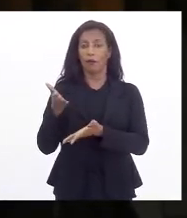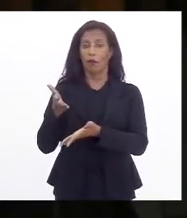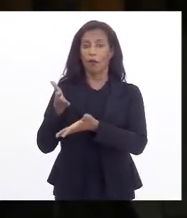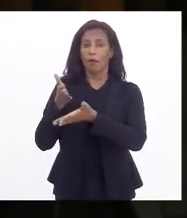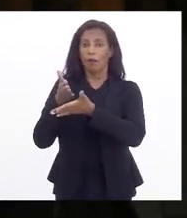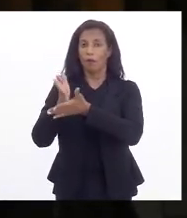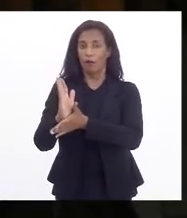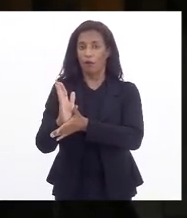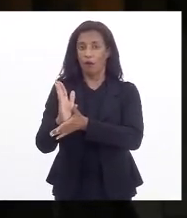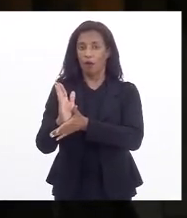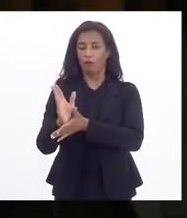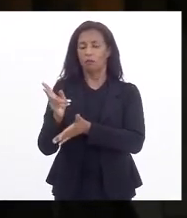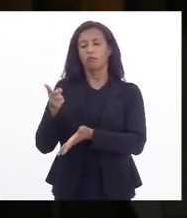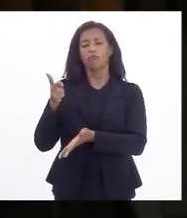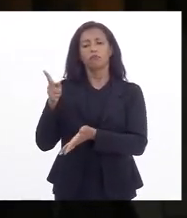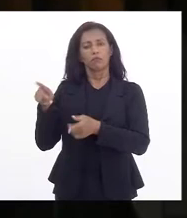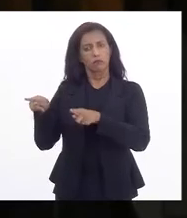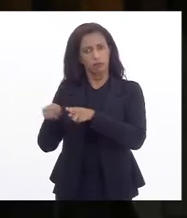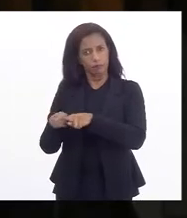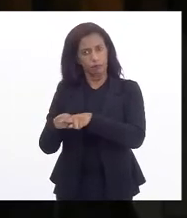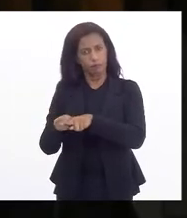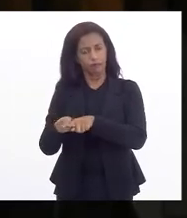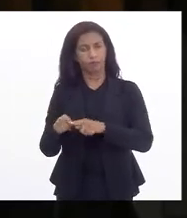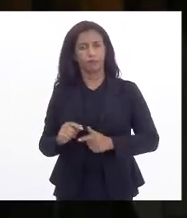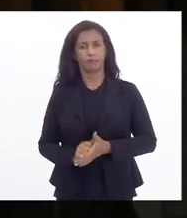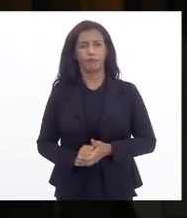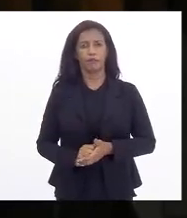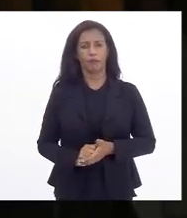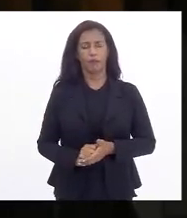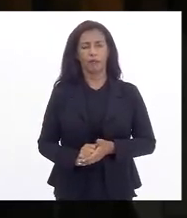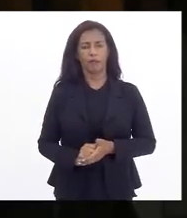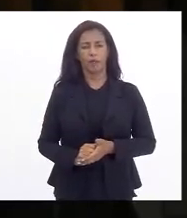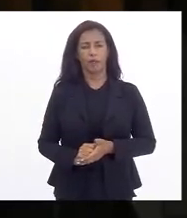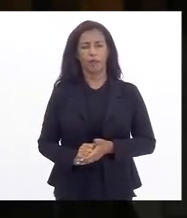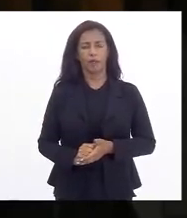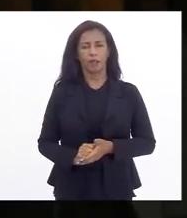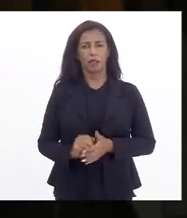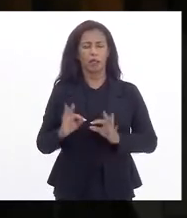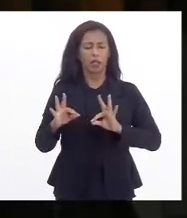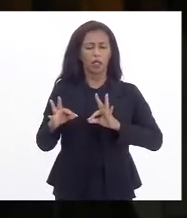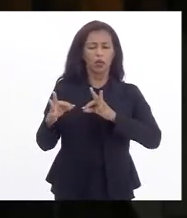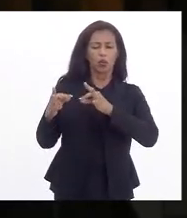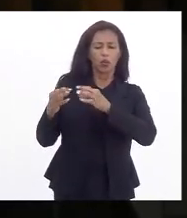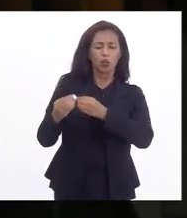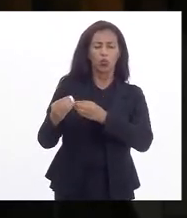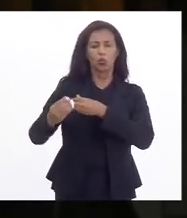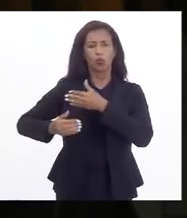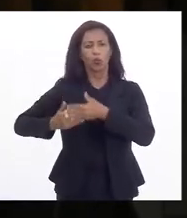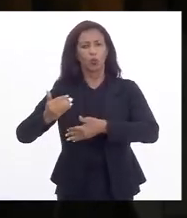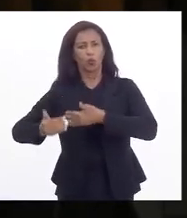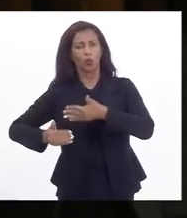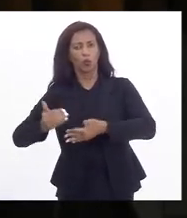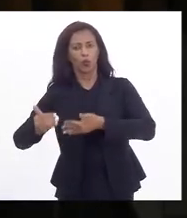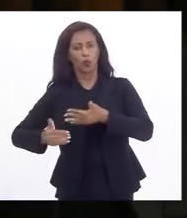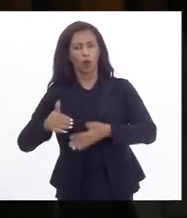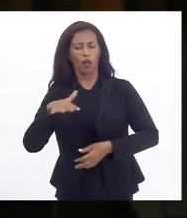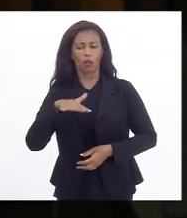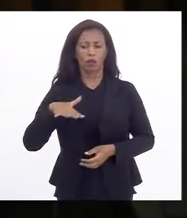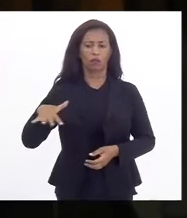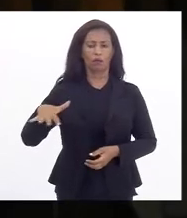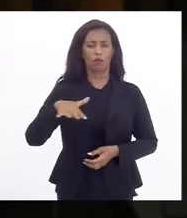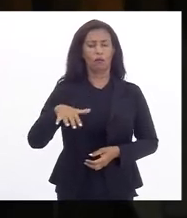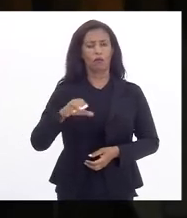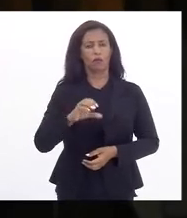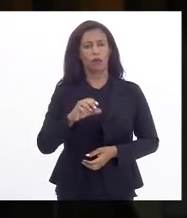pelo primo da mesma que norteou tudo que foi desenvolvido no âmbito da